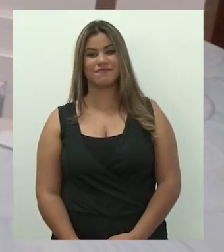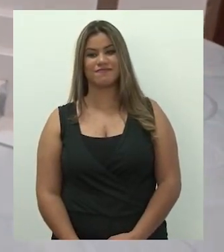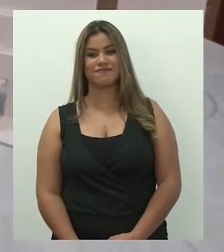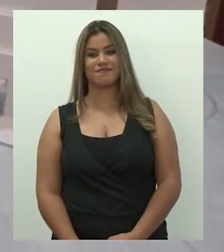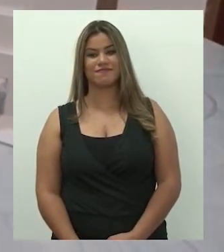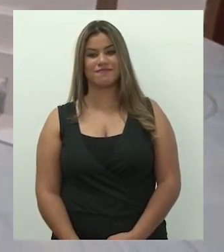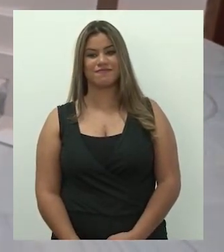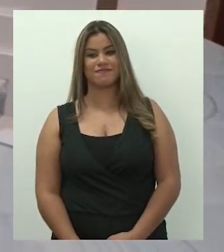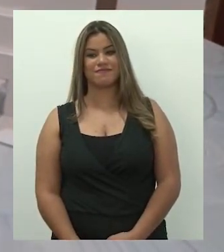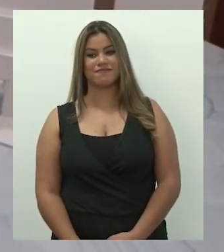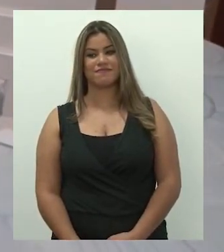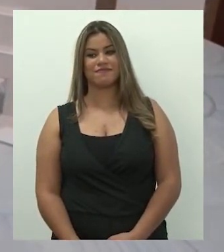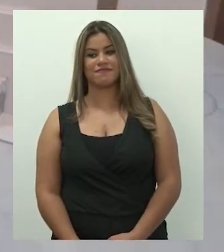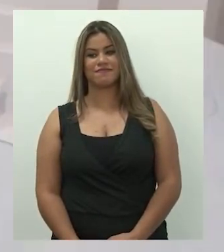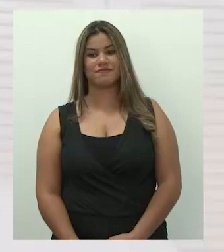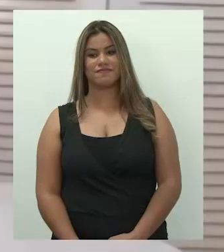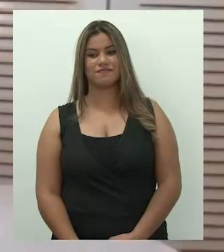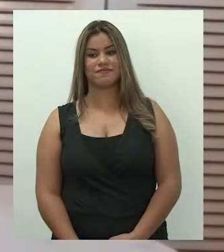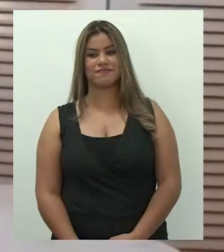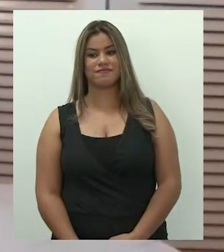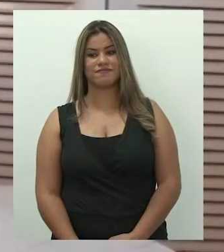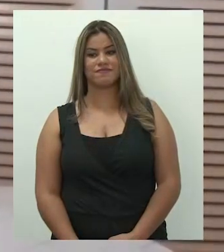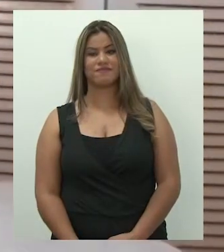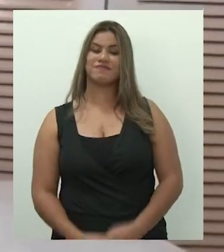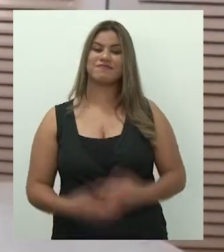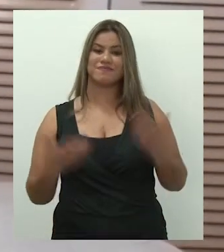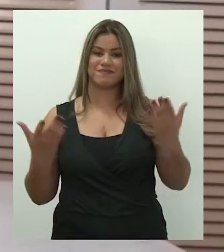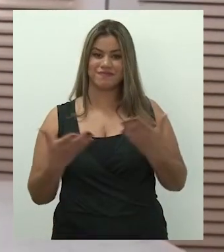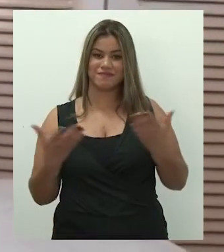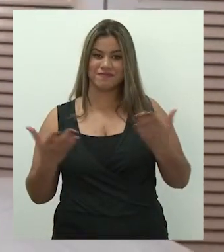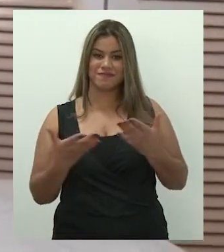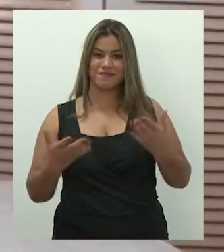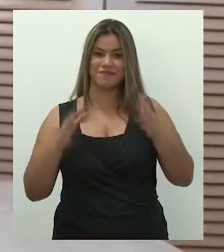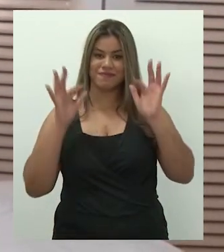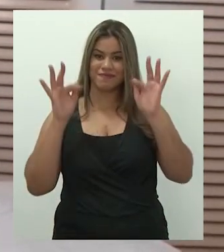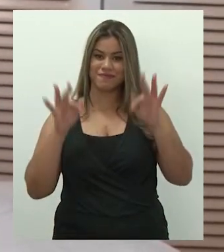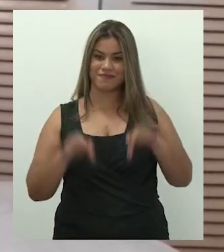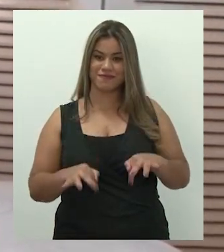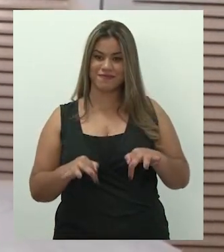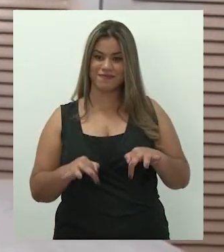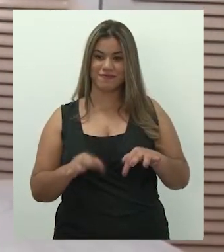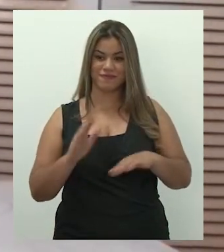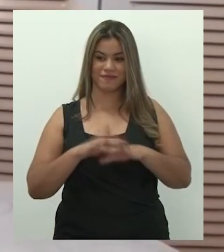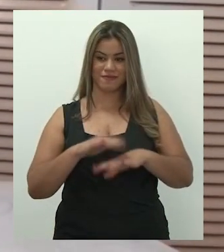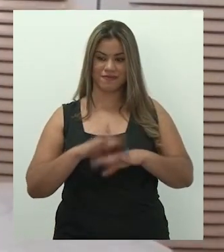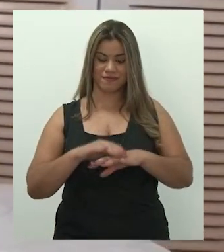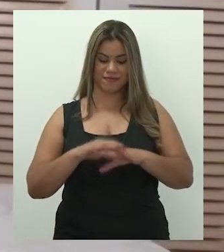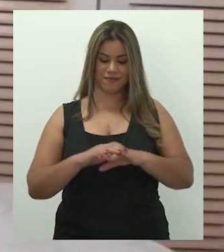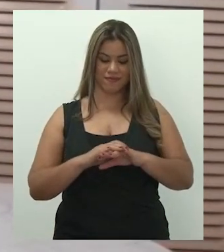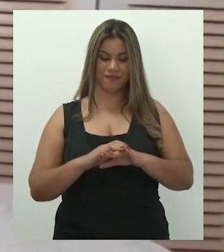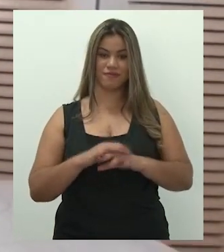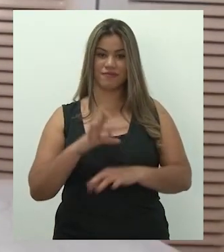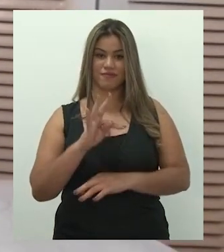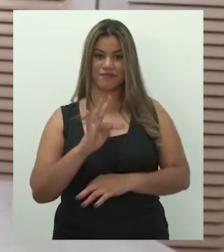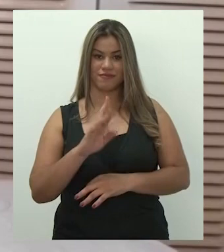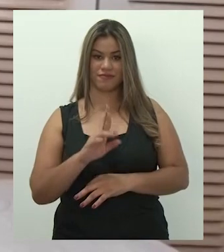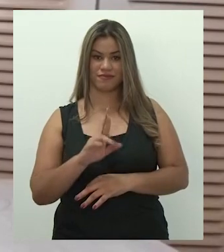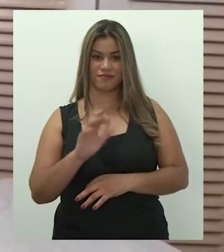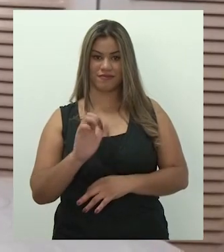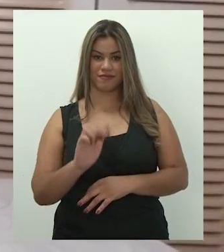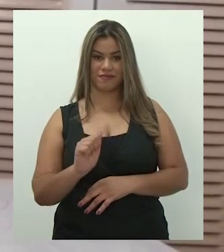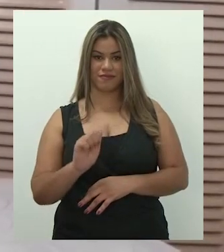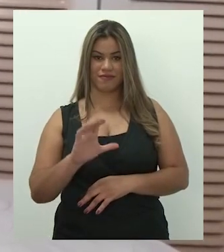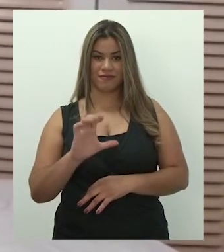começo da nossa formação. Agora chegamos ao final da nossa construção do fractal geométrico.